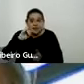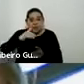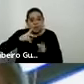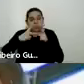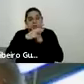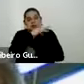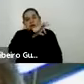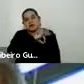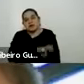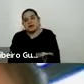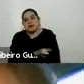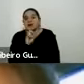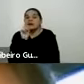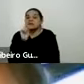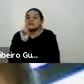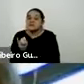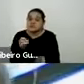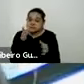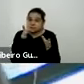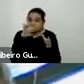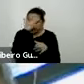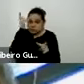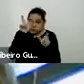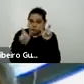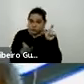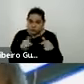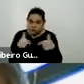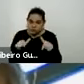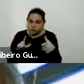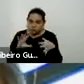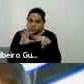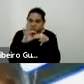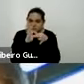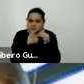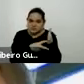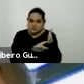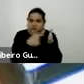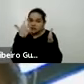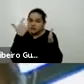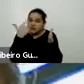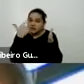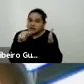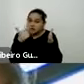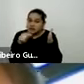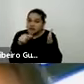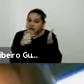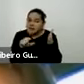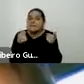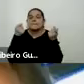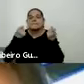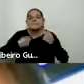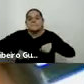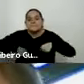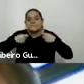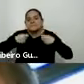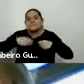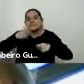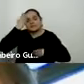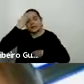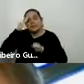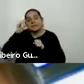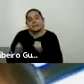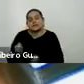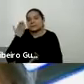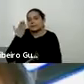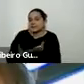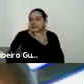tiver organizado com o sindicato, ele sabe. Quem está me ouvindo, tem algum parente, outra categoria, sabe o que está acontecendo. Está perdendo emprego, está